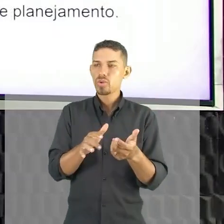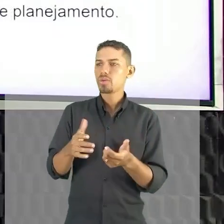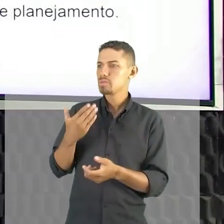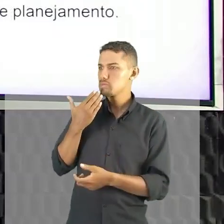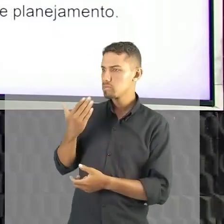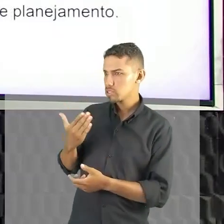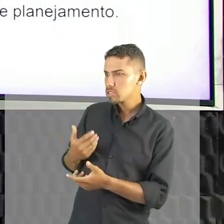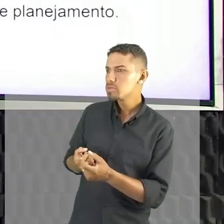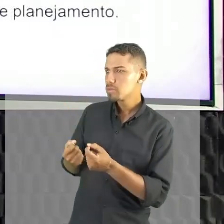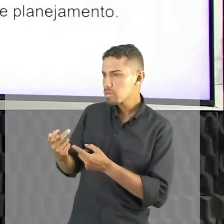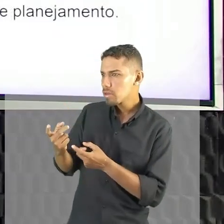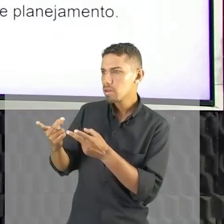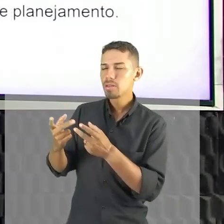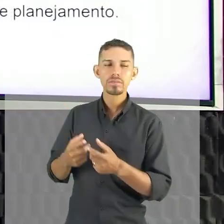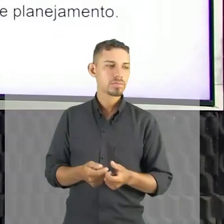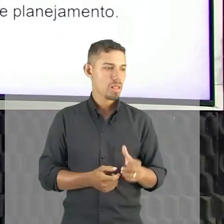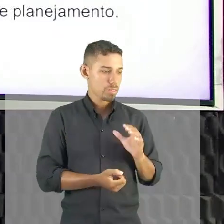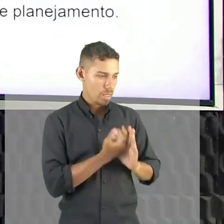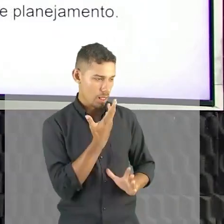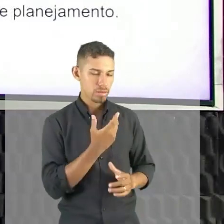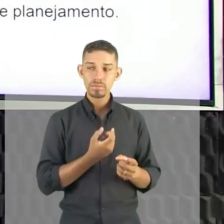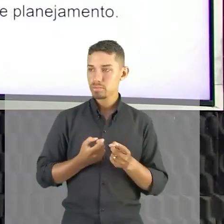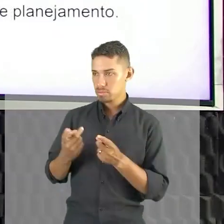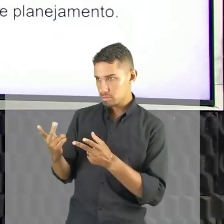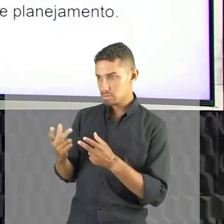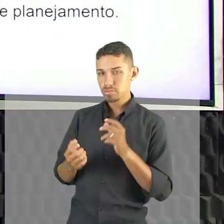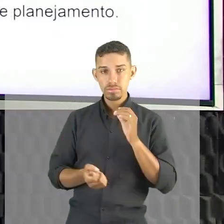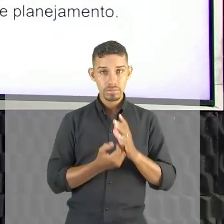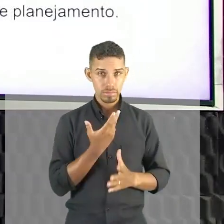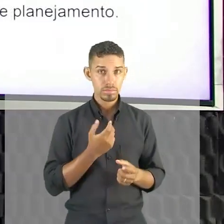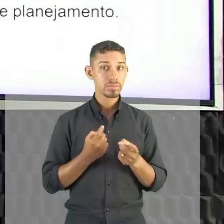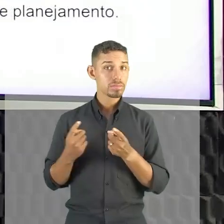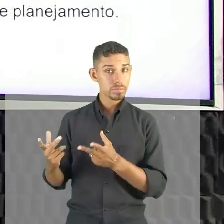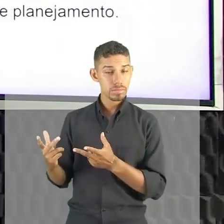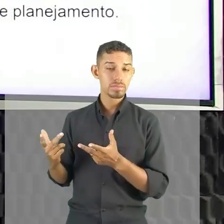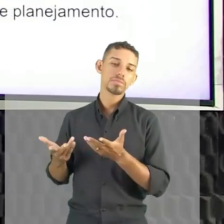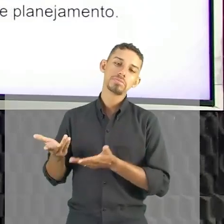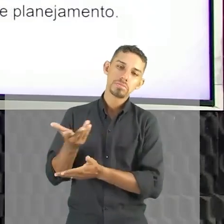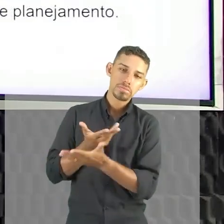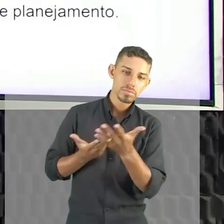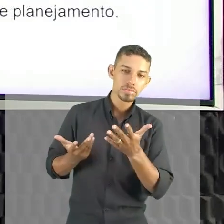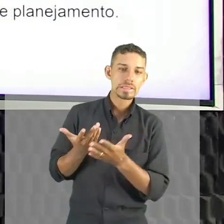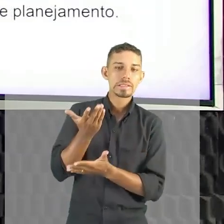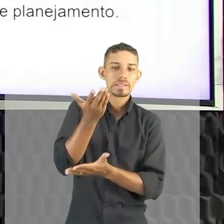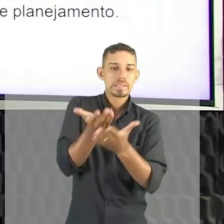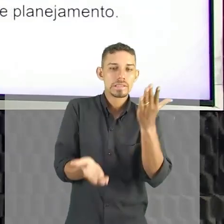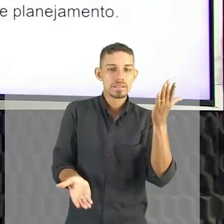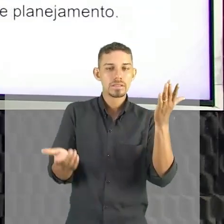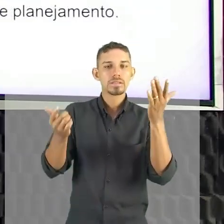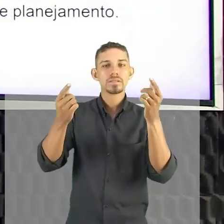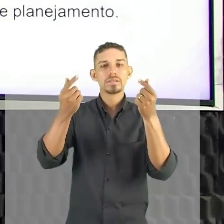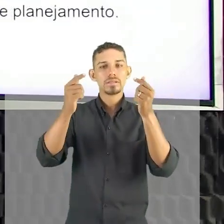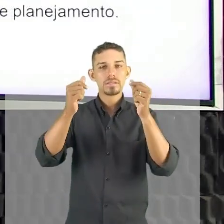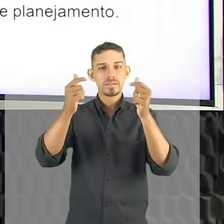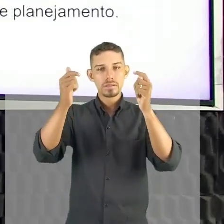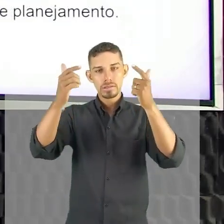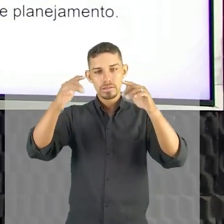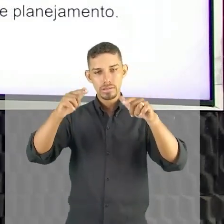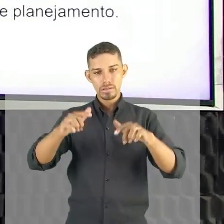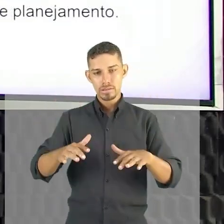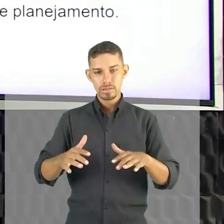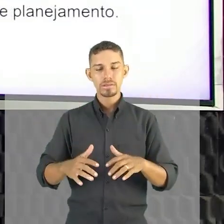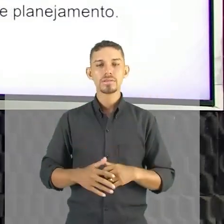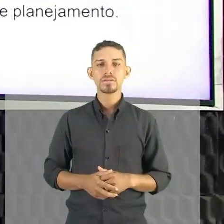demanda, e a pouca demanda para aquele produto específico, você teria uma queda dos preços. E isso, claro, prejudicaria o processo industrial.